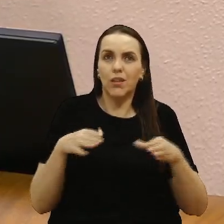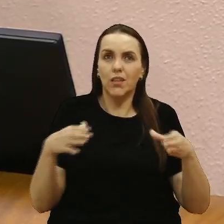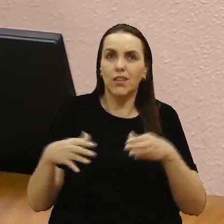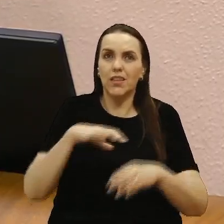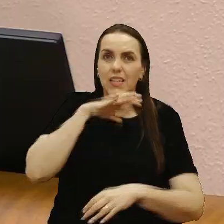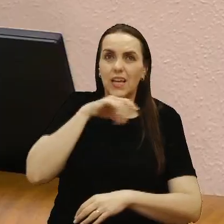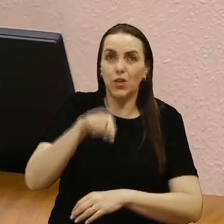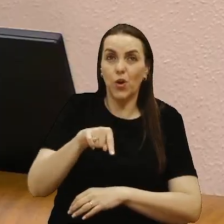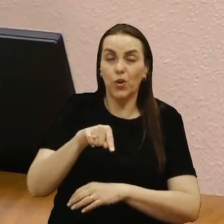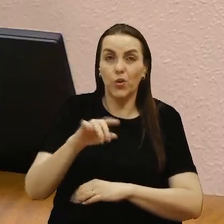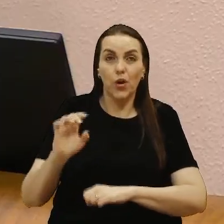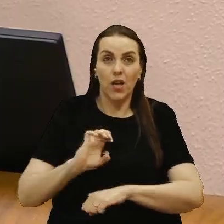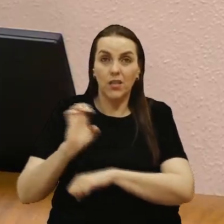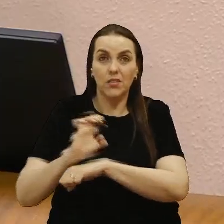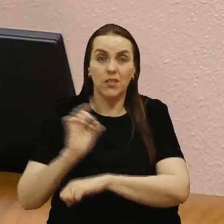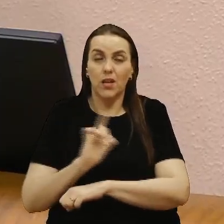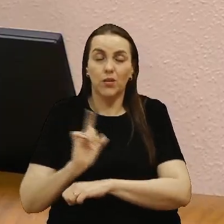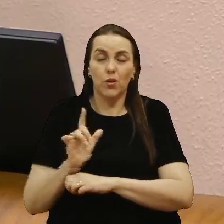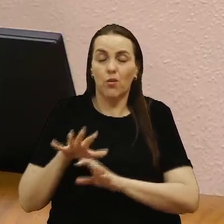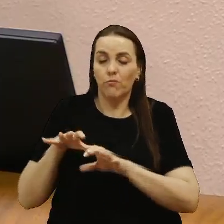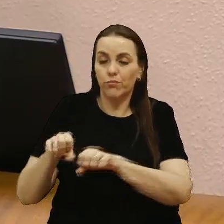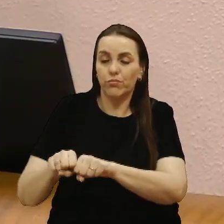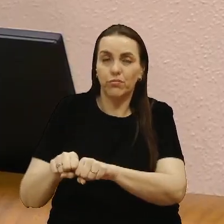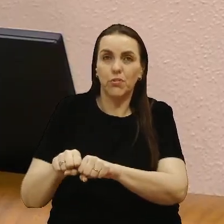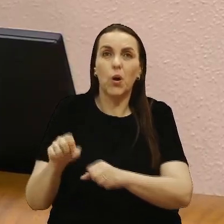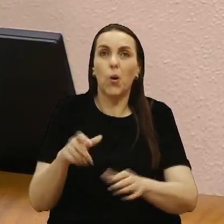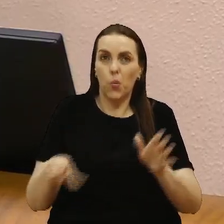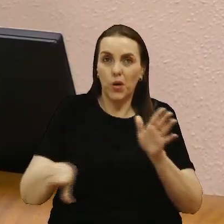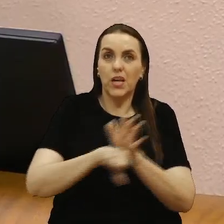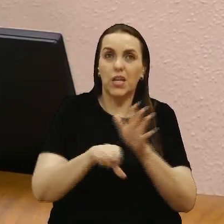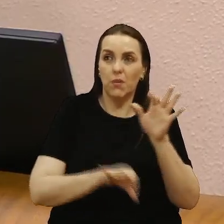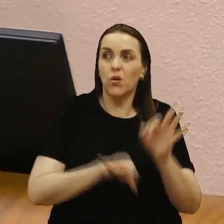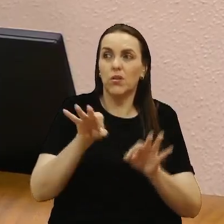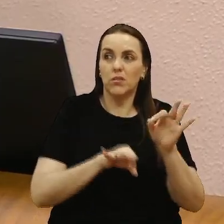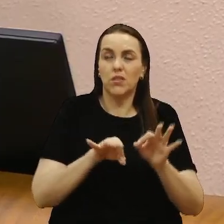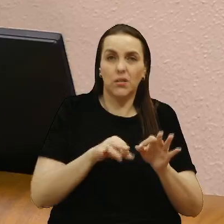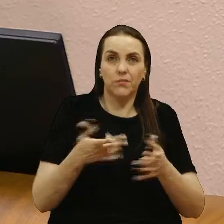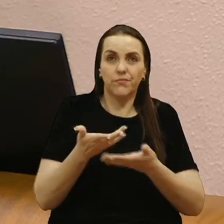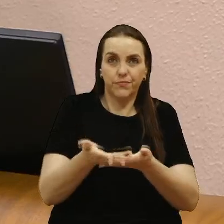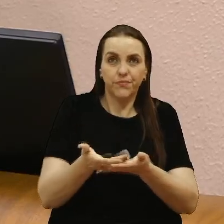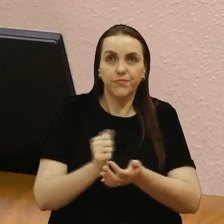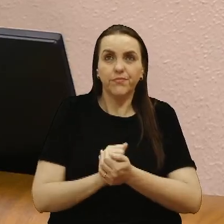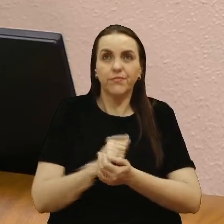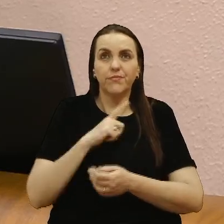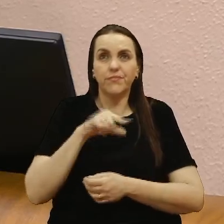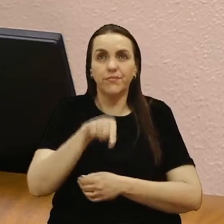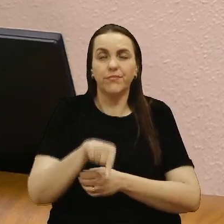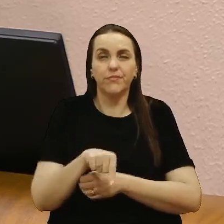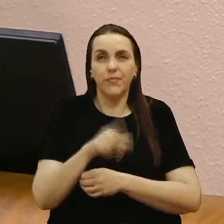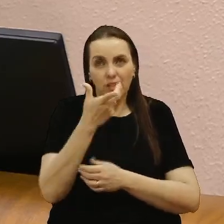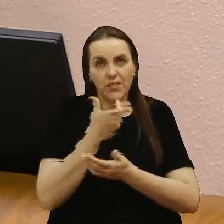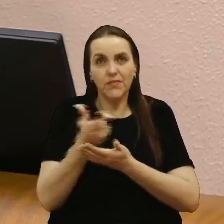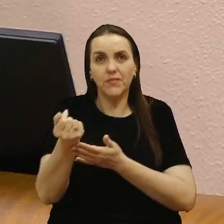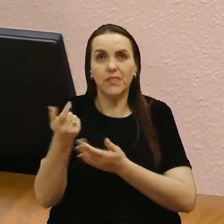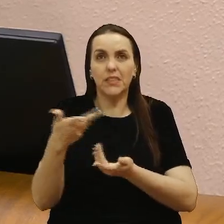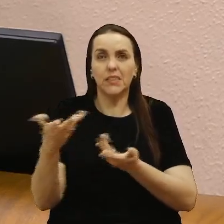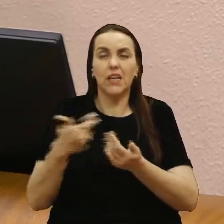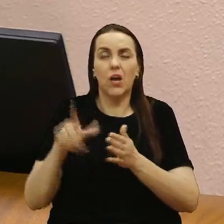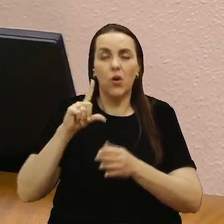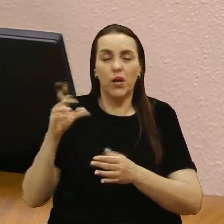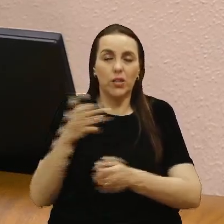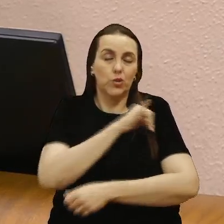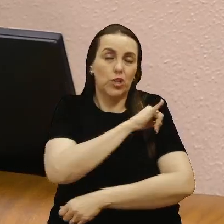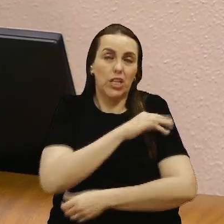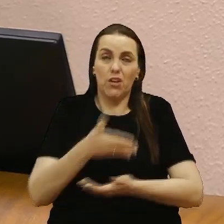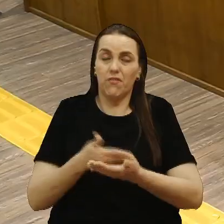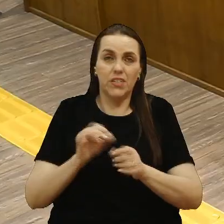não ocupa, o crime organizado ocupa. Por isso, nós precisamos combater a raiz do problema, porque o que foi feito até agora no Rio de Janeiro não resolveu nada. Obrigada,